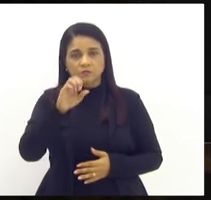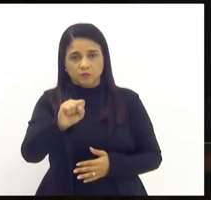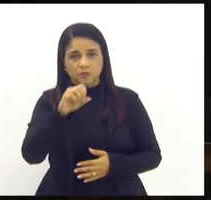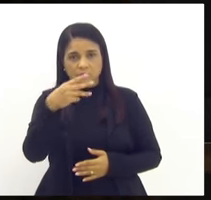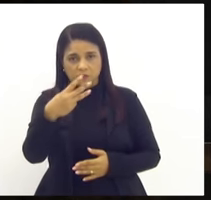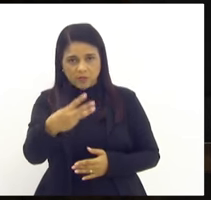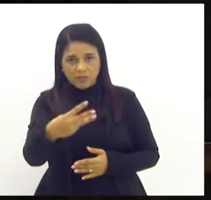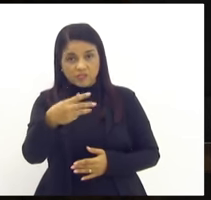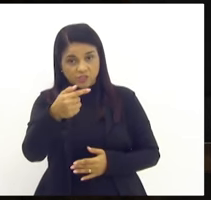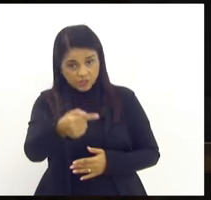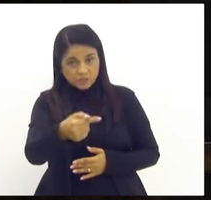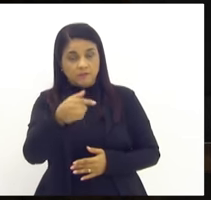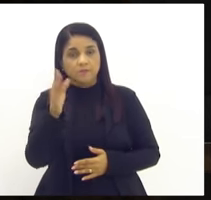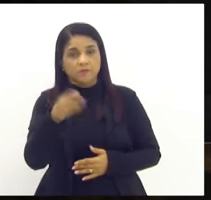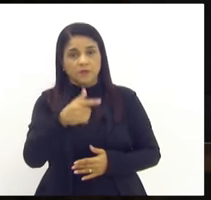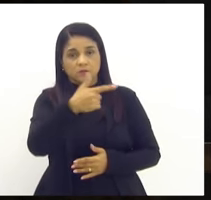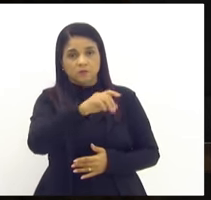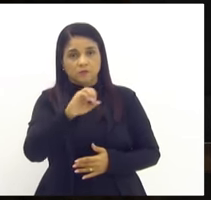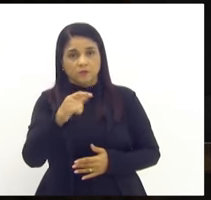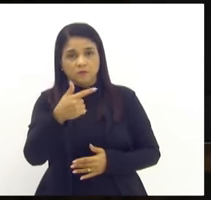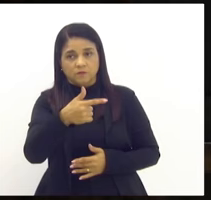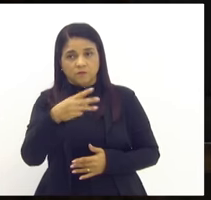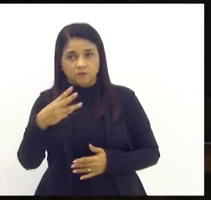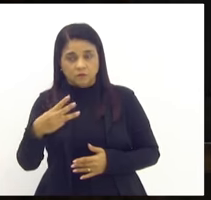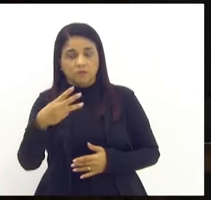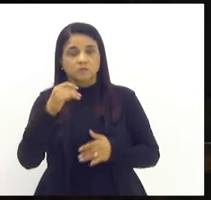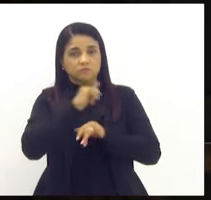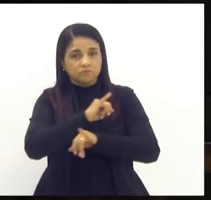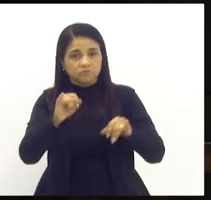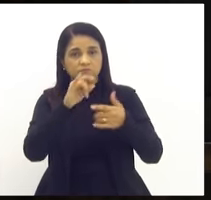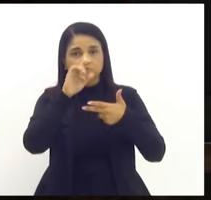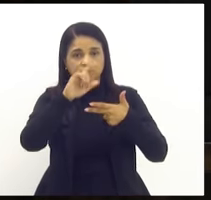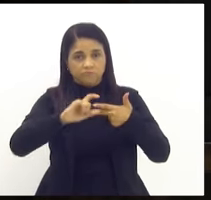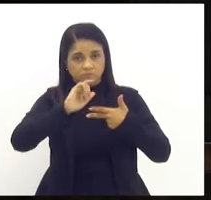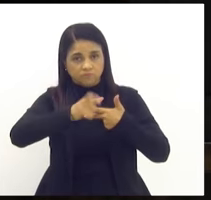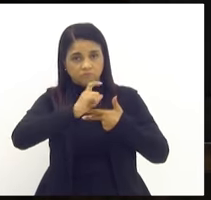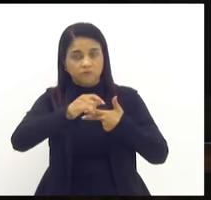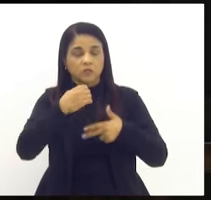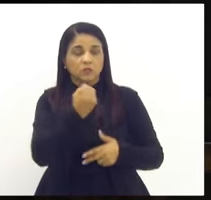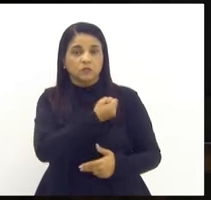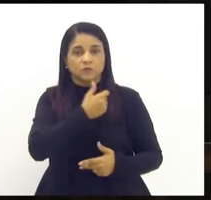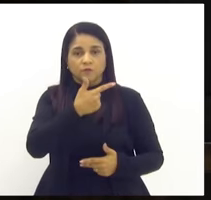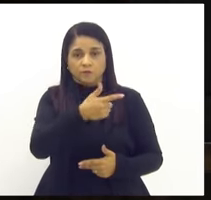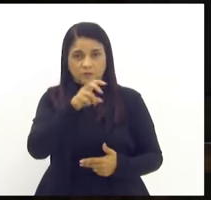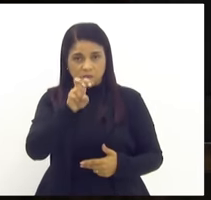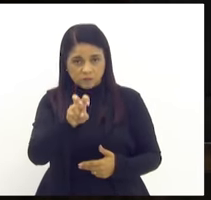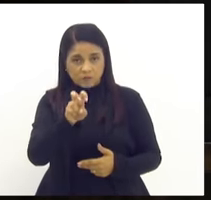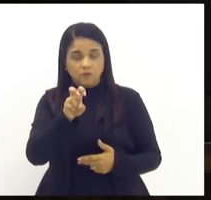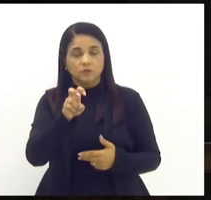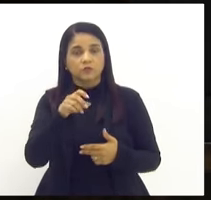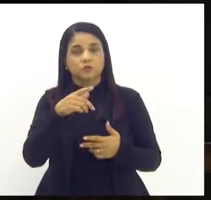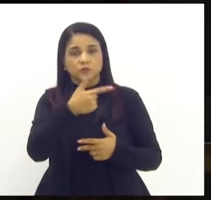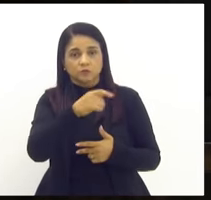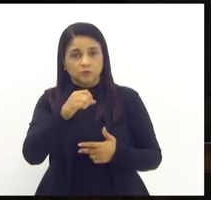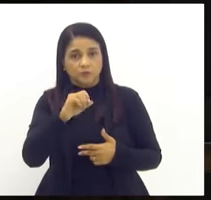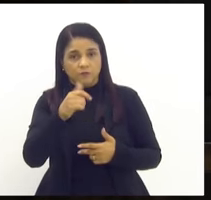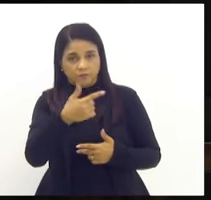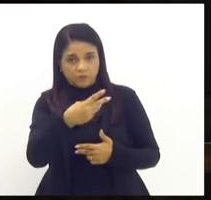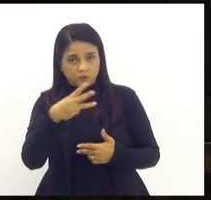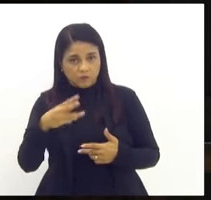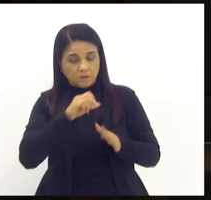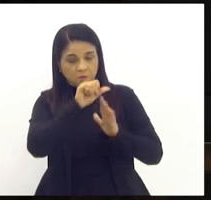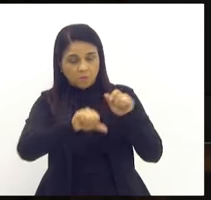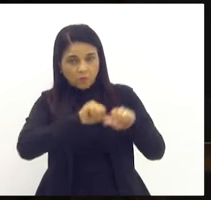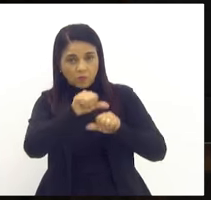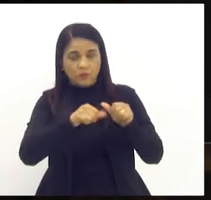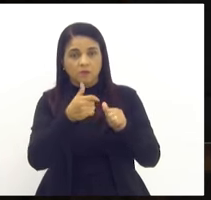2023 de autoria do Poder Executivo mensagem número 25 de 2023 que altera a lei número